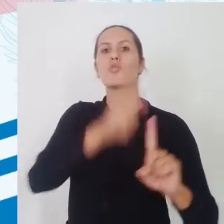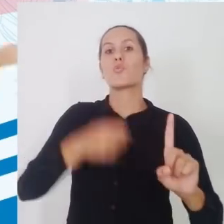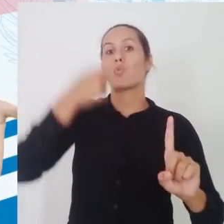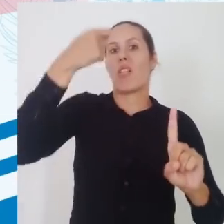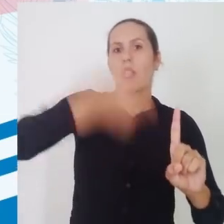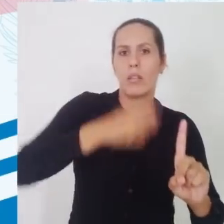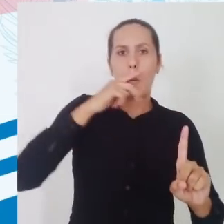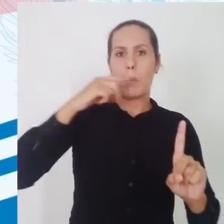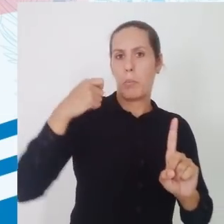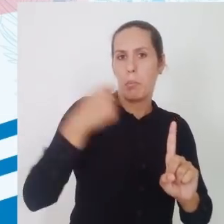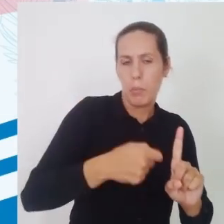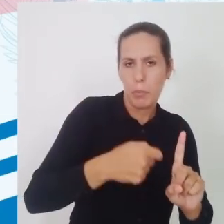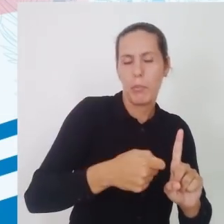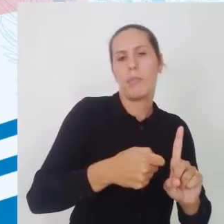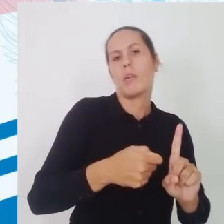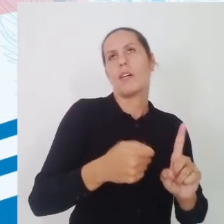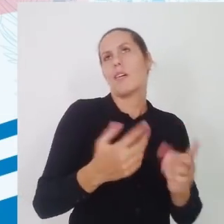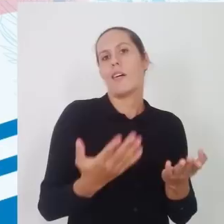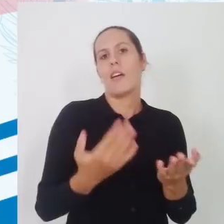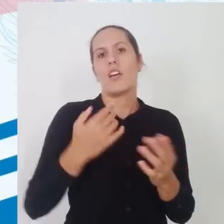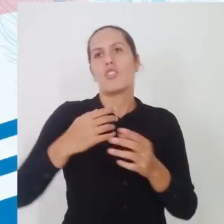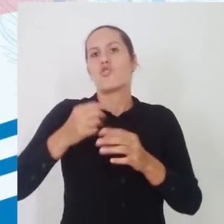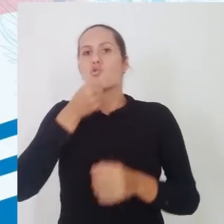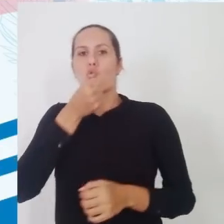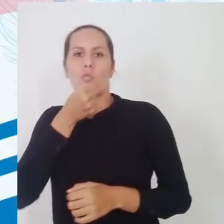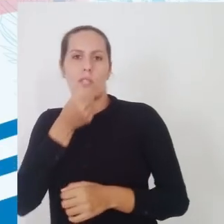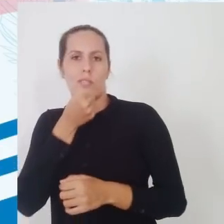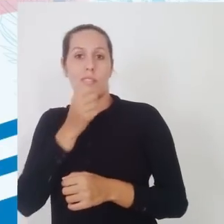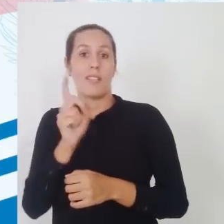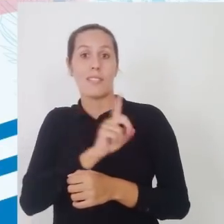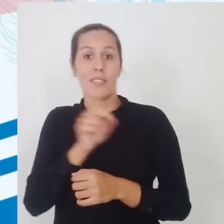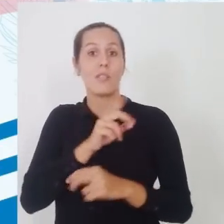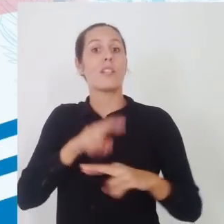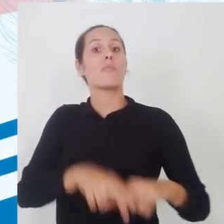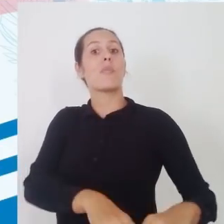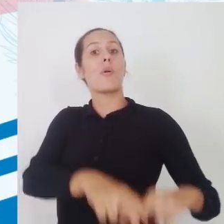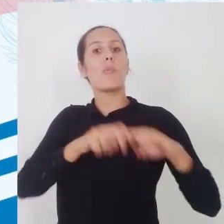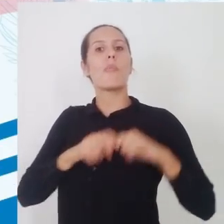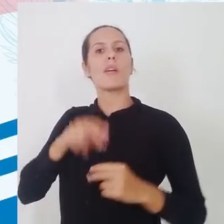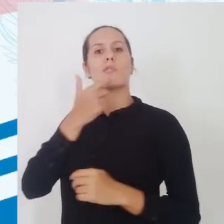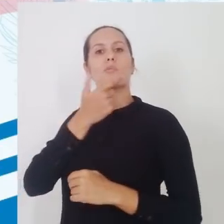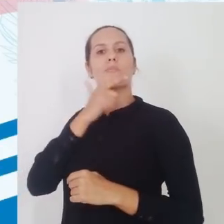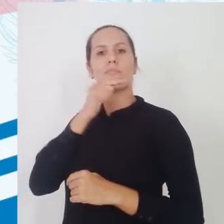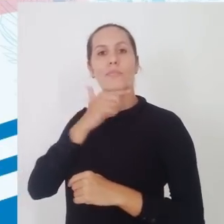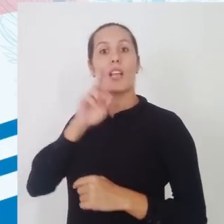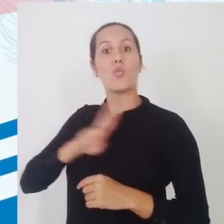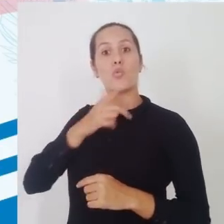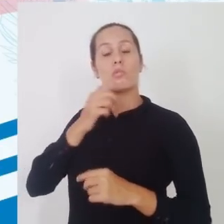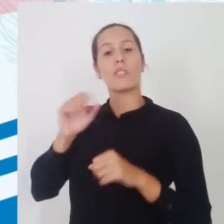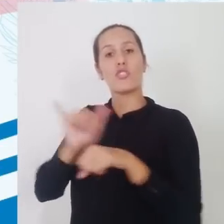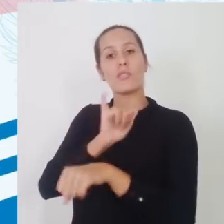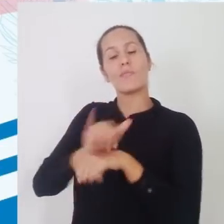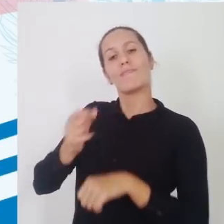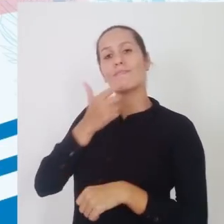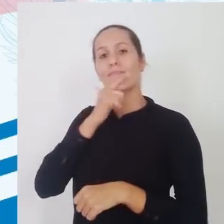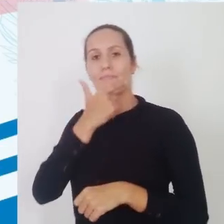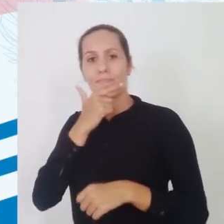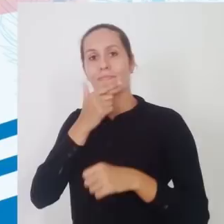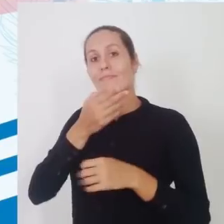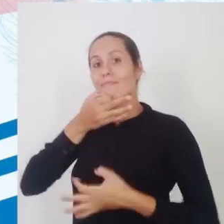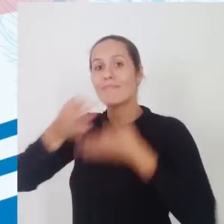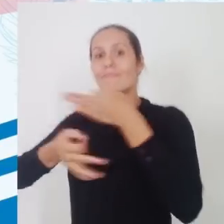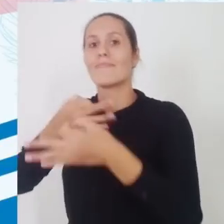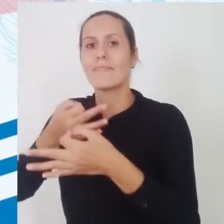forma jornalística. Ele faz essa crítica a partir do humor. E por que eu estou falando disso para você, se na verdade eu já deveria